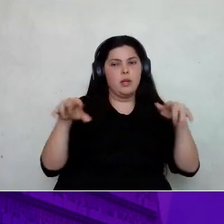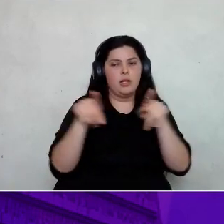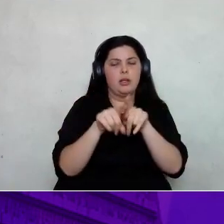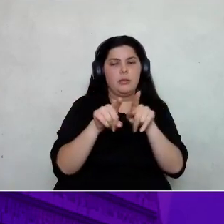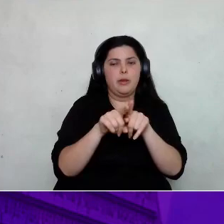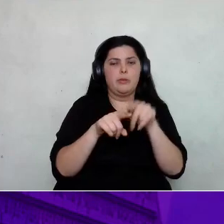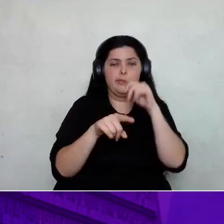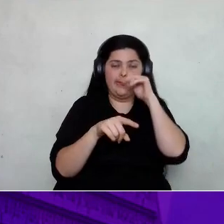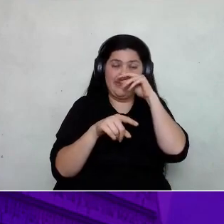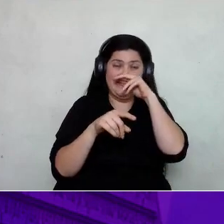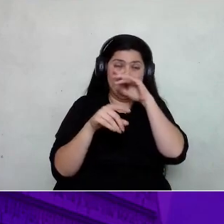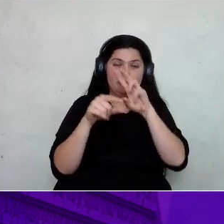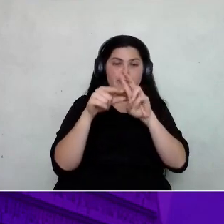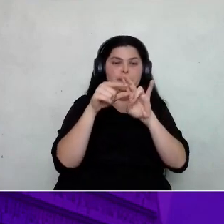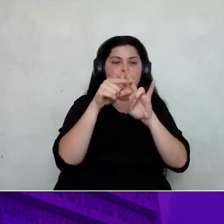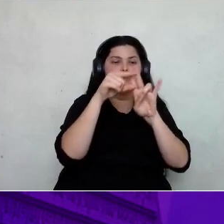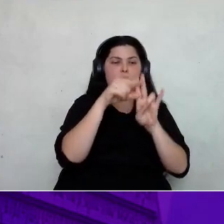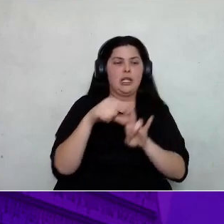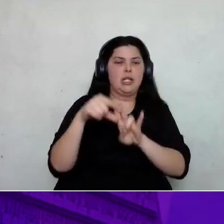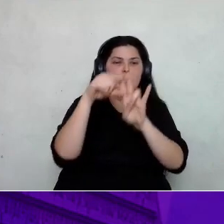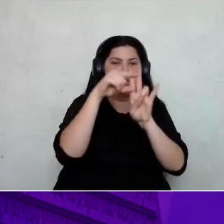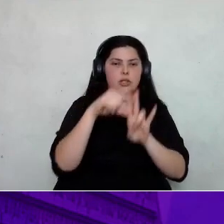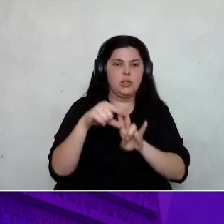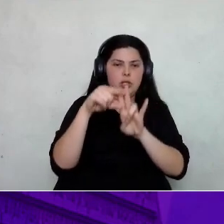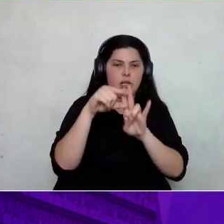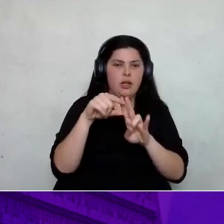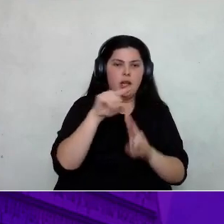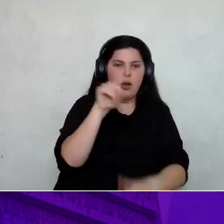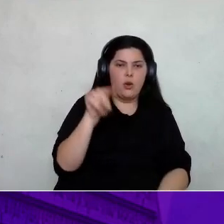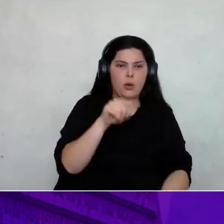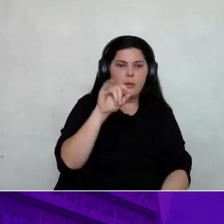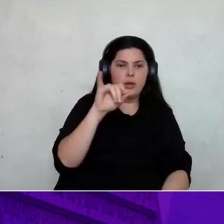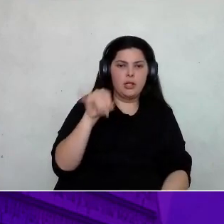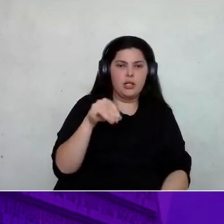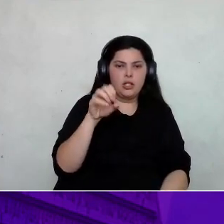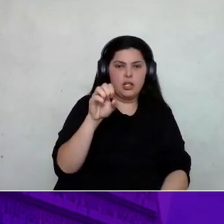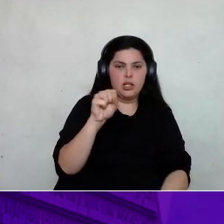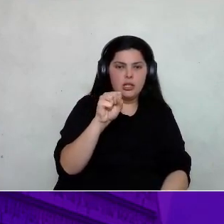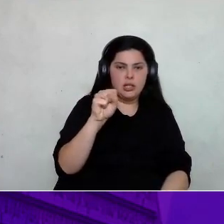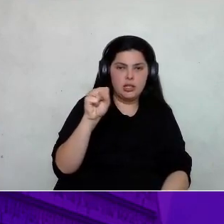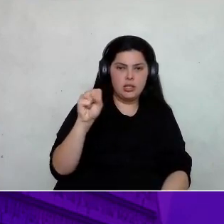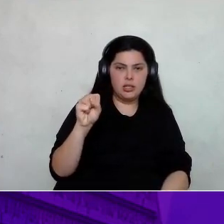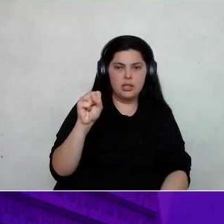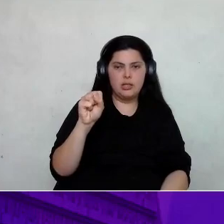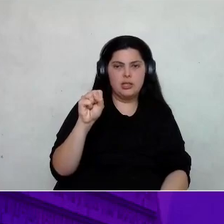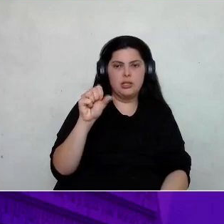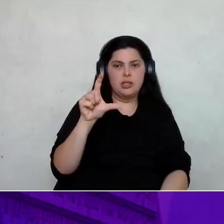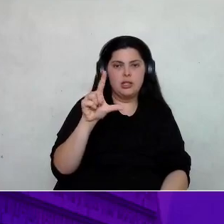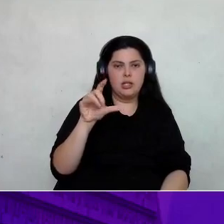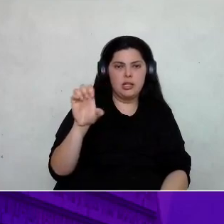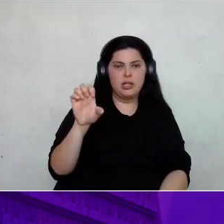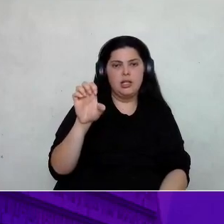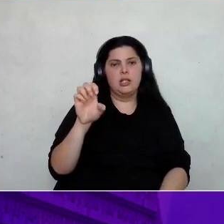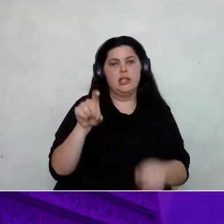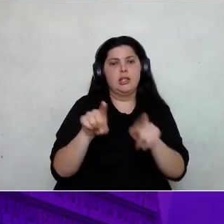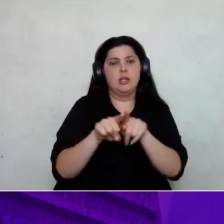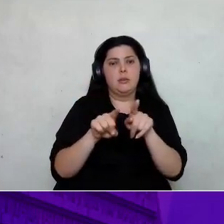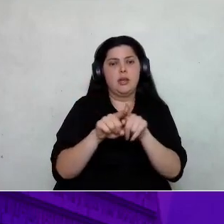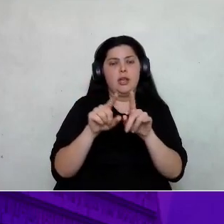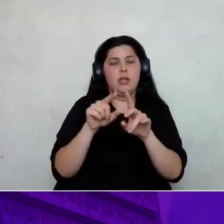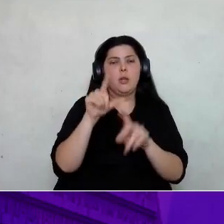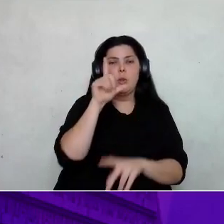LinkedIn. O meu LinkedIn é @jesselee, meu LinkedIn, meu Twitter, tudo é a mesma coisa.